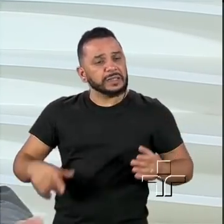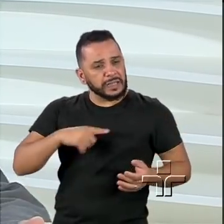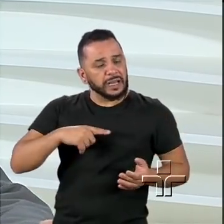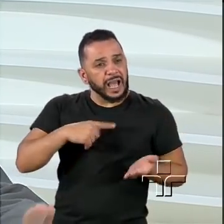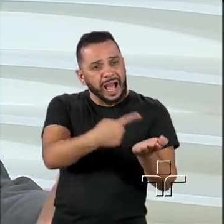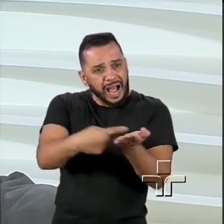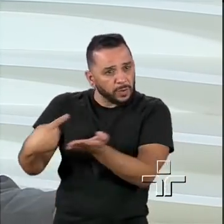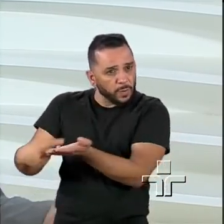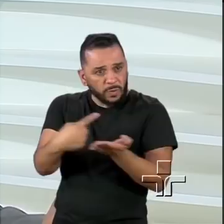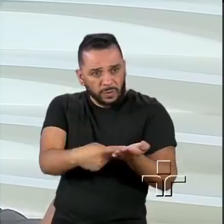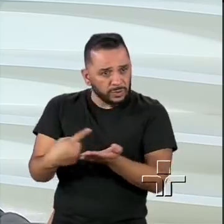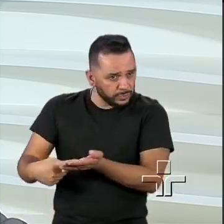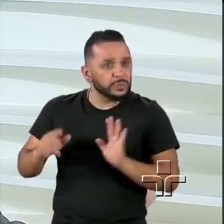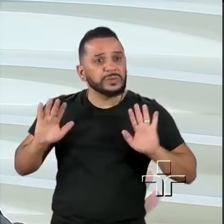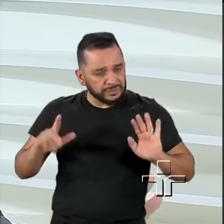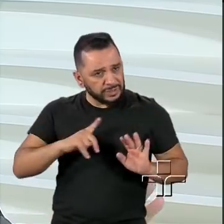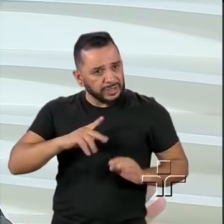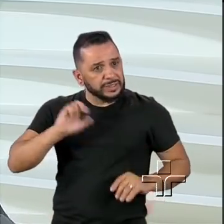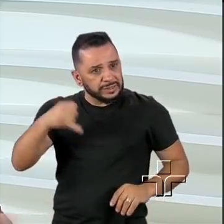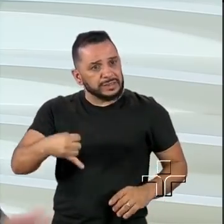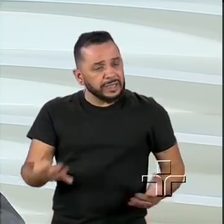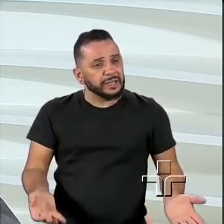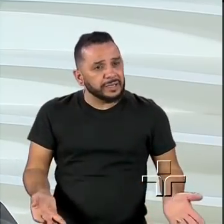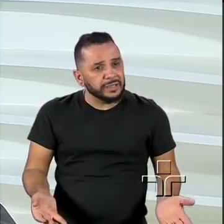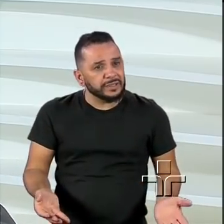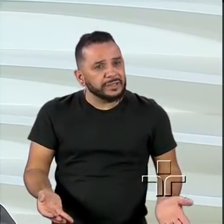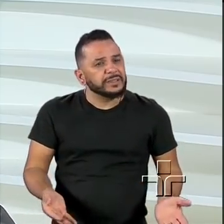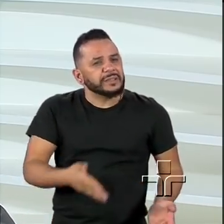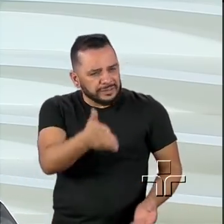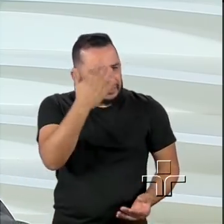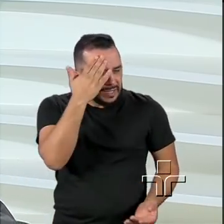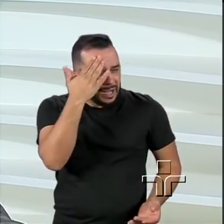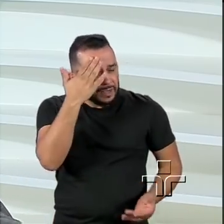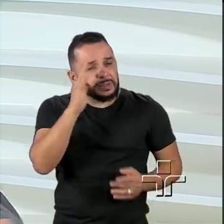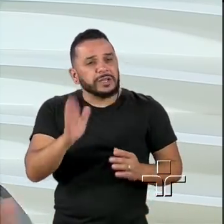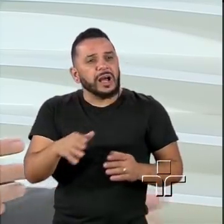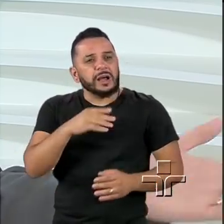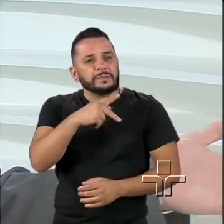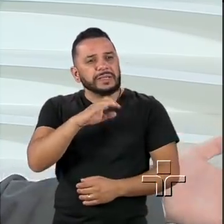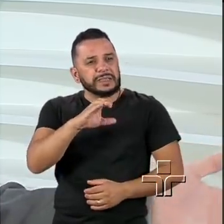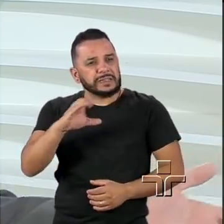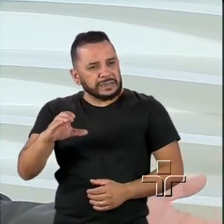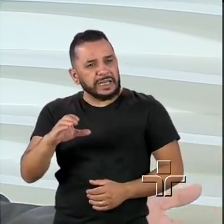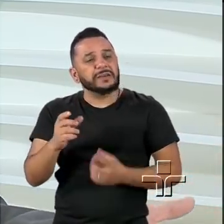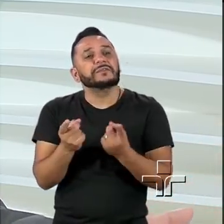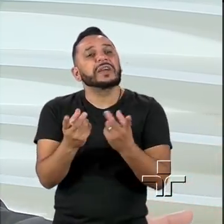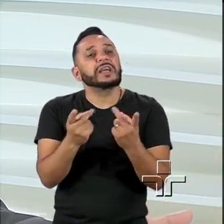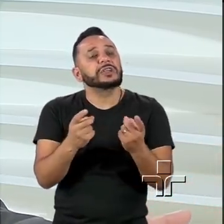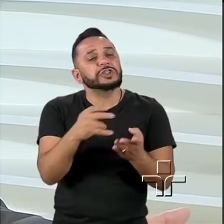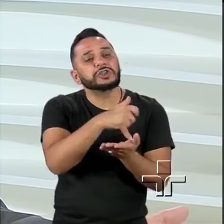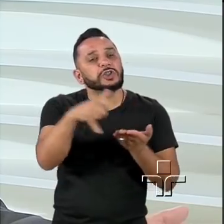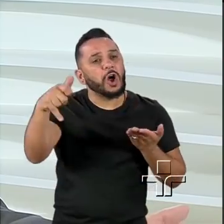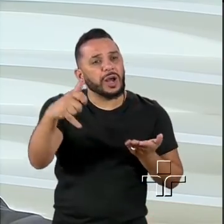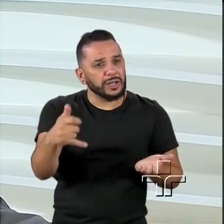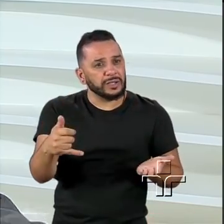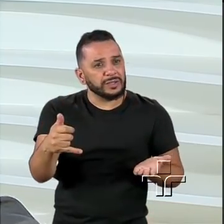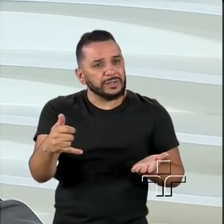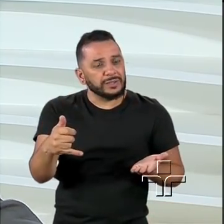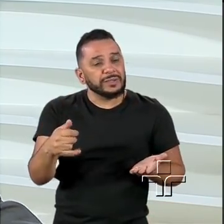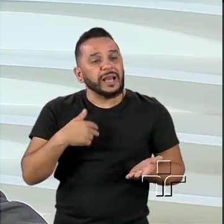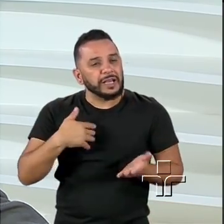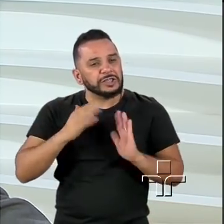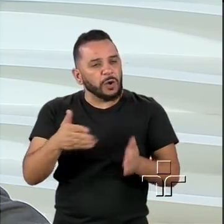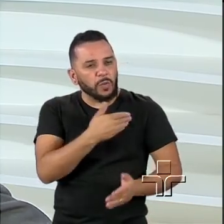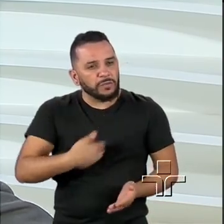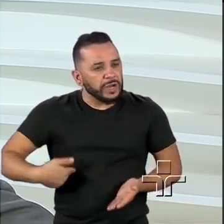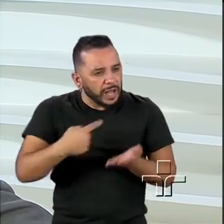Então, vamos diminuir a taxa de homicídio. Você sabe disso? Você sabe. Os jornais têm dado isso constantemente.